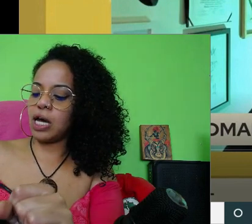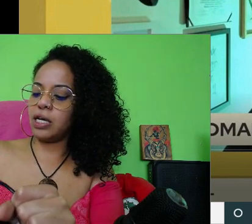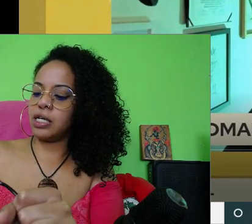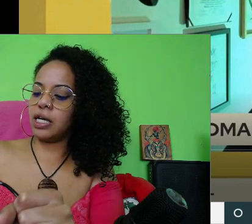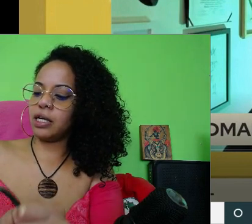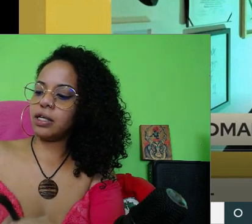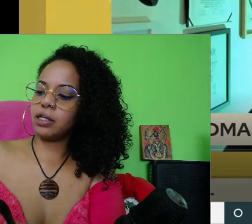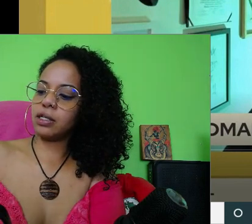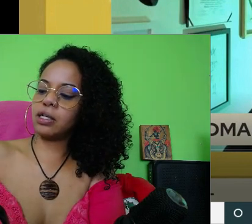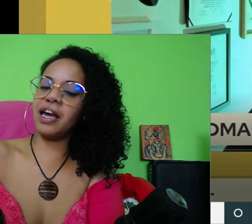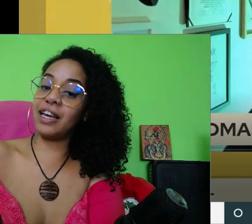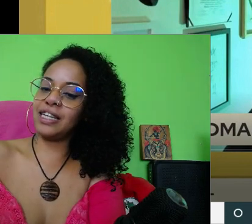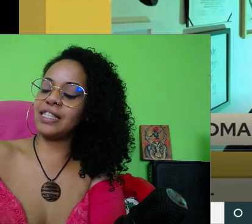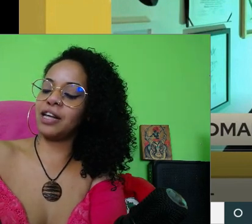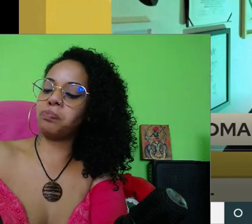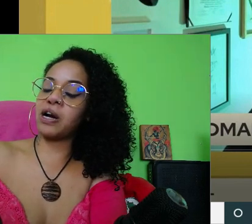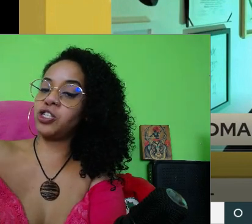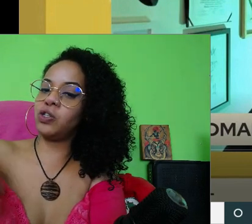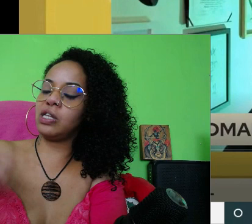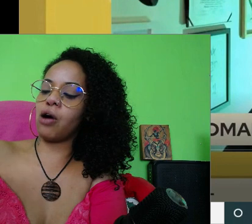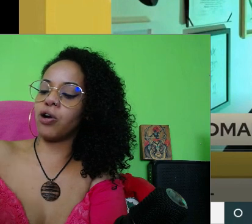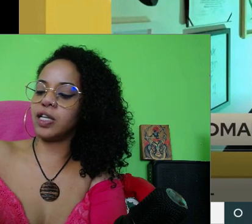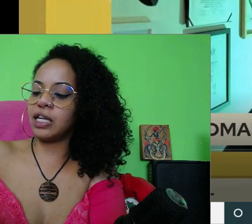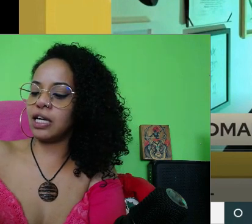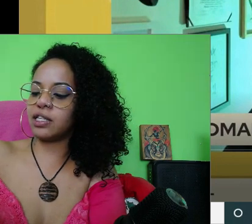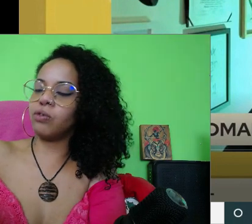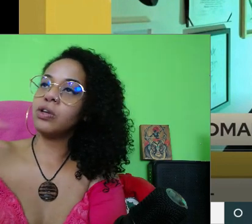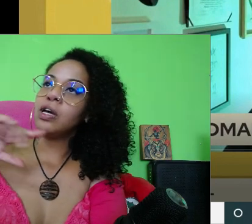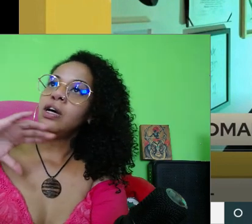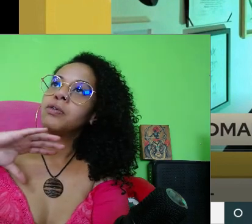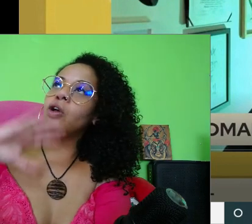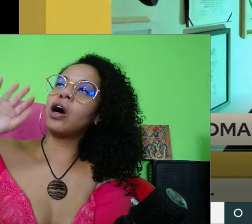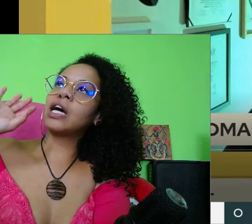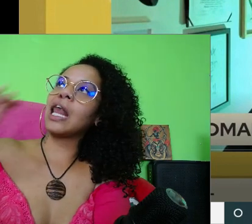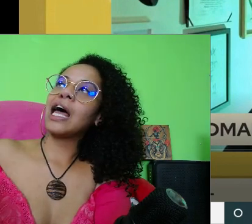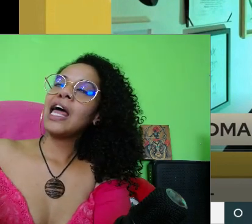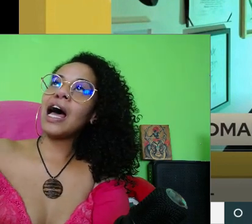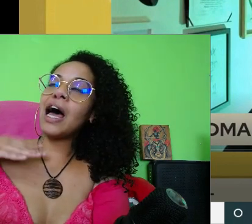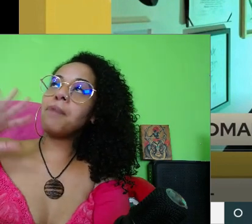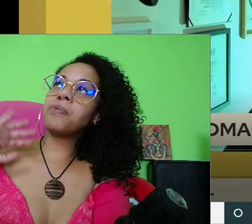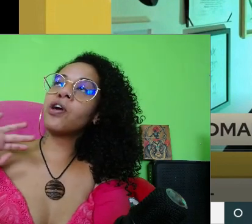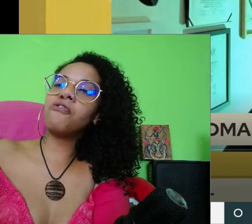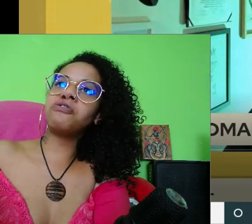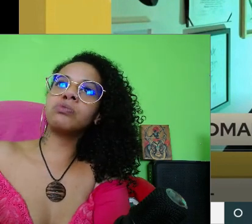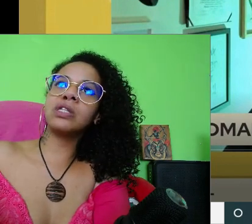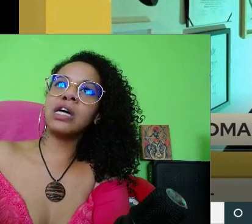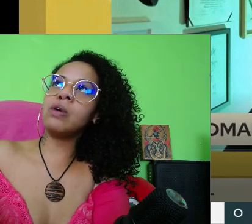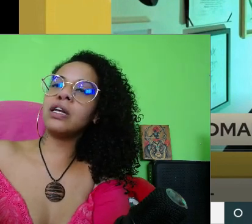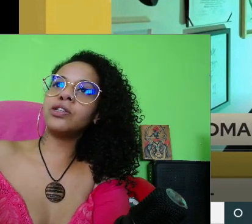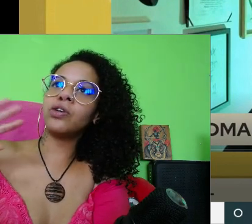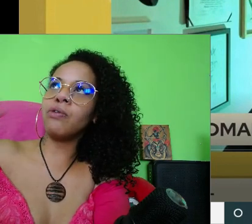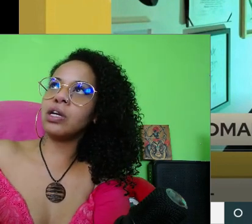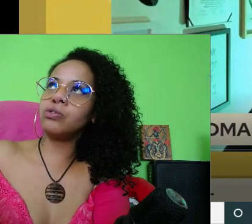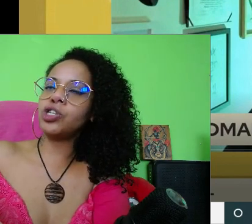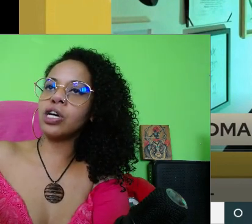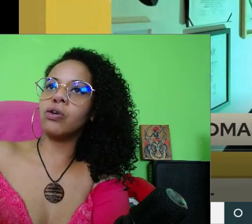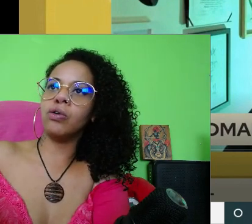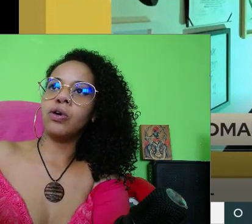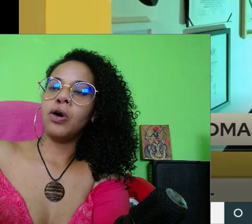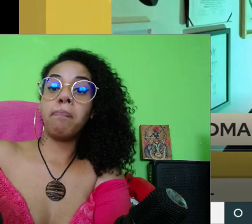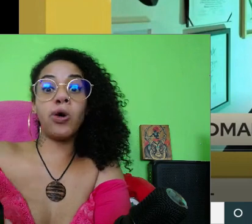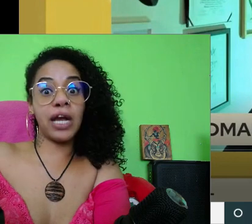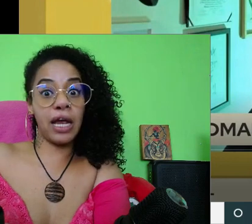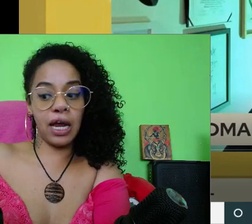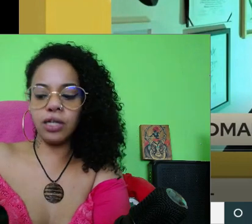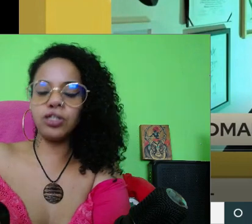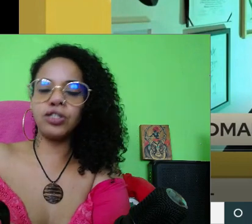revolucionária né que é engraçado partido da ordem né então coloca lá ai porque o Fundão eleitoral ainda não chegou